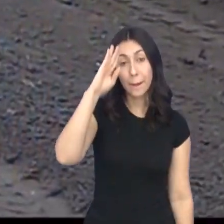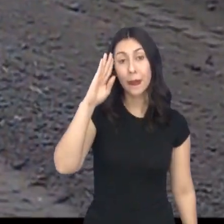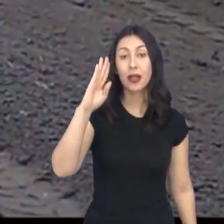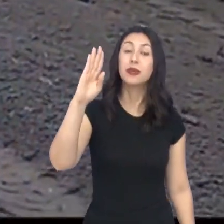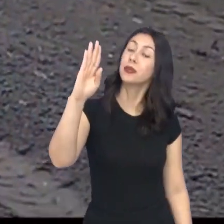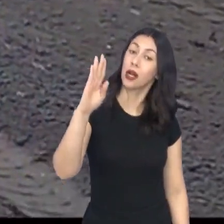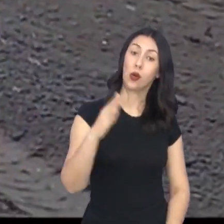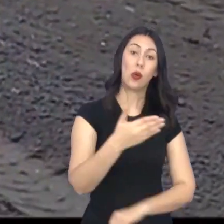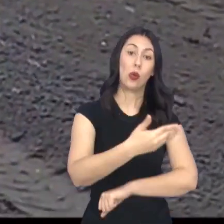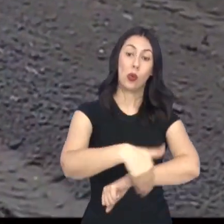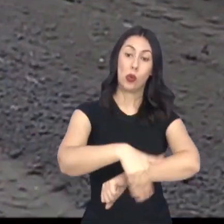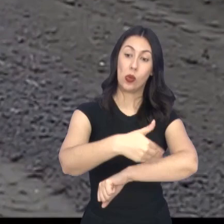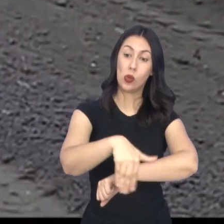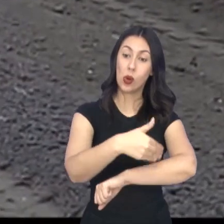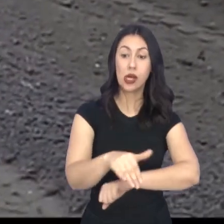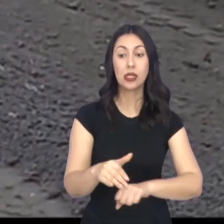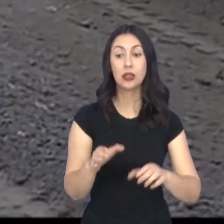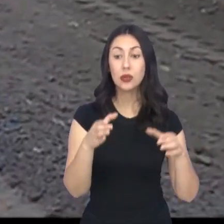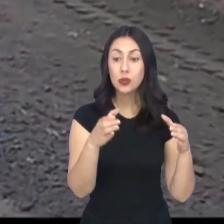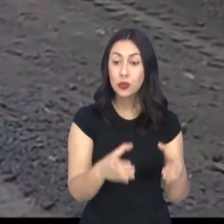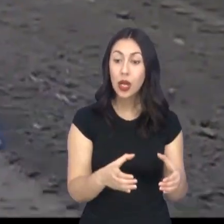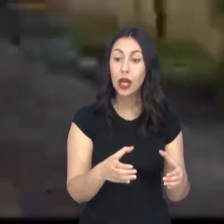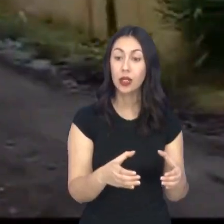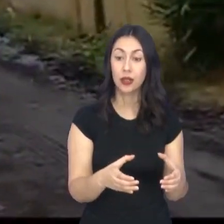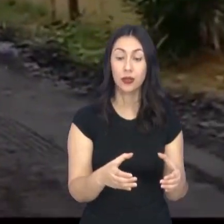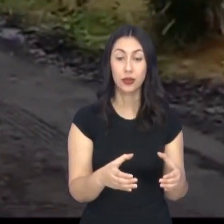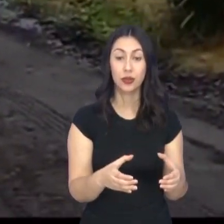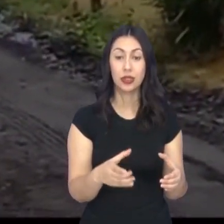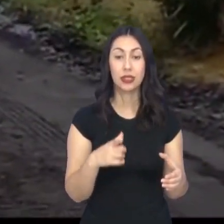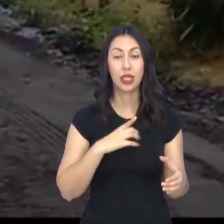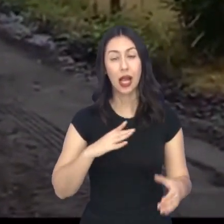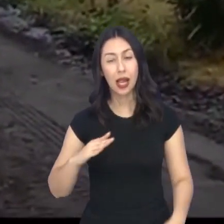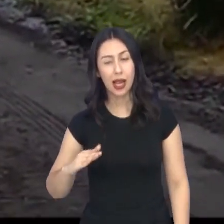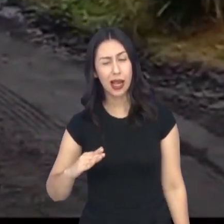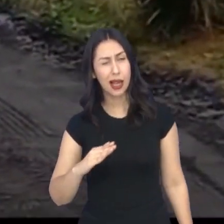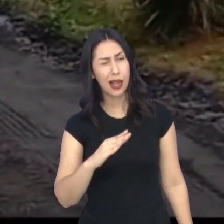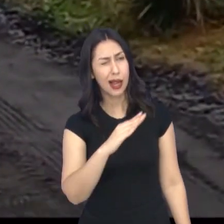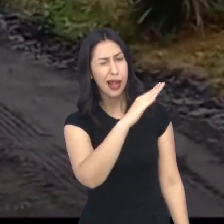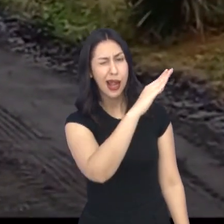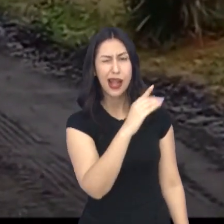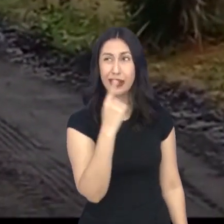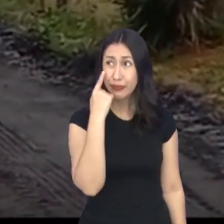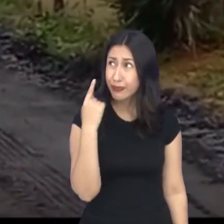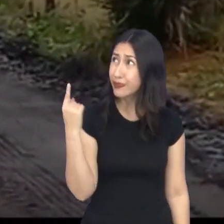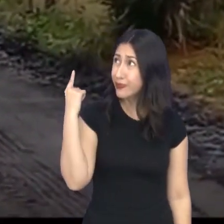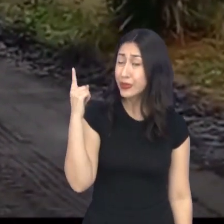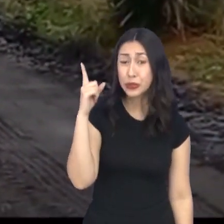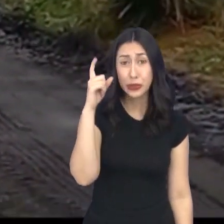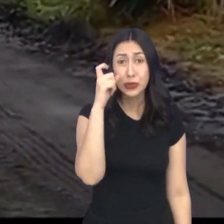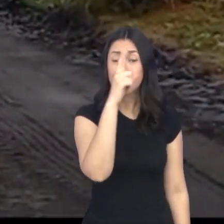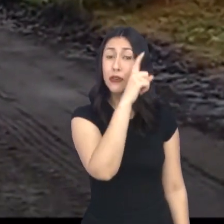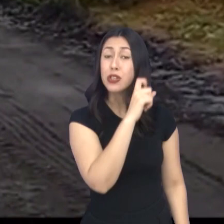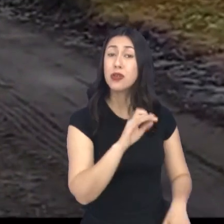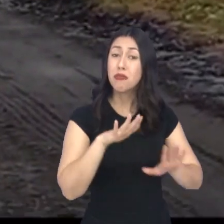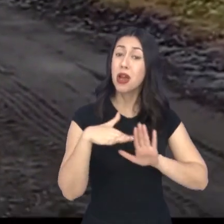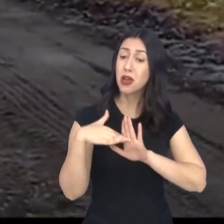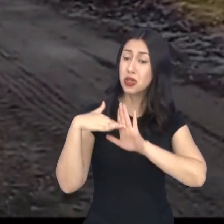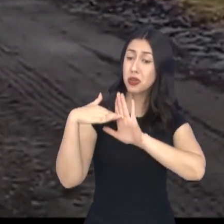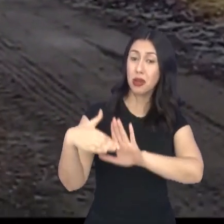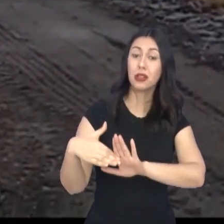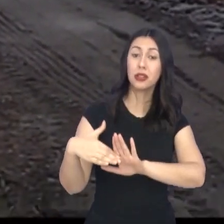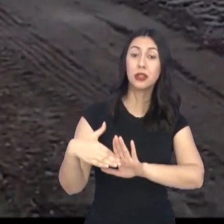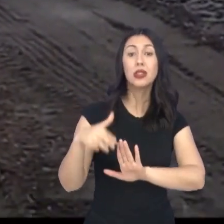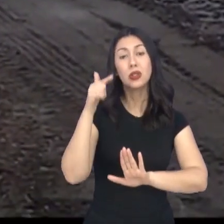as principais vias, ruas desse bairro, aquelas que têm a subida bem complicada, que possam ser atendidas para trazer